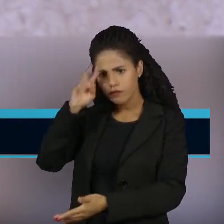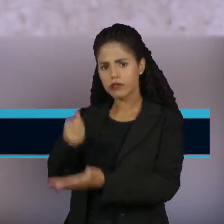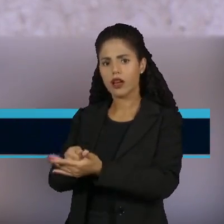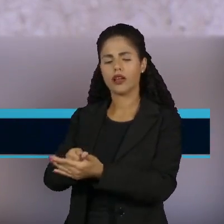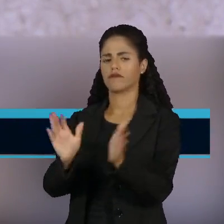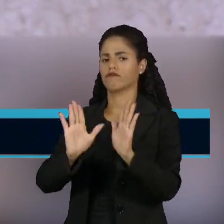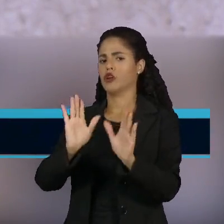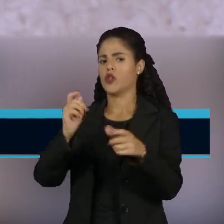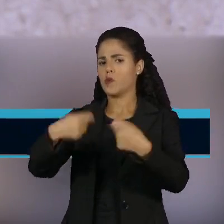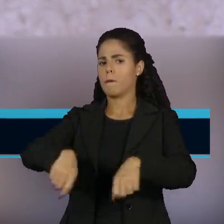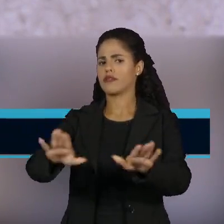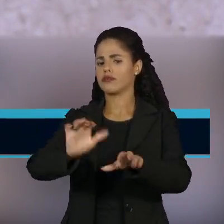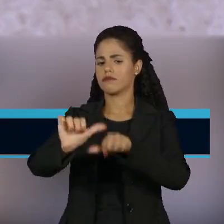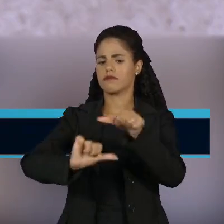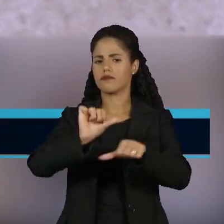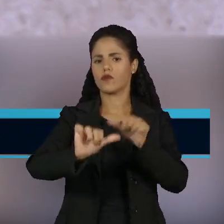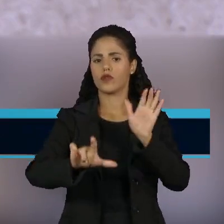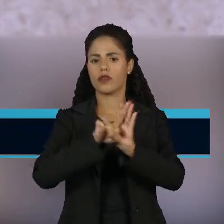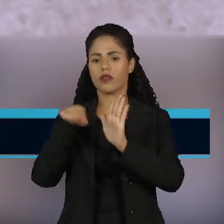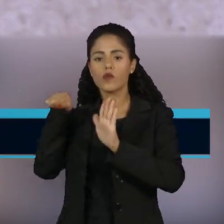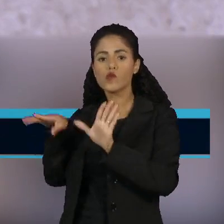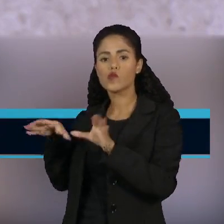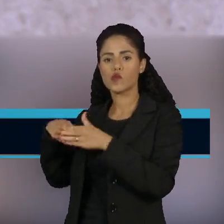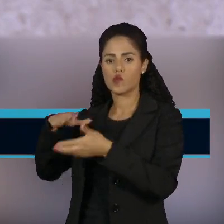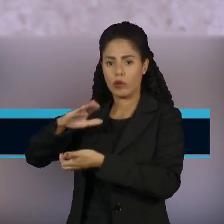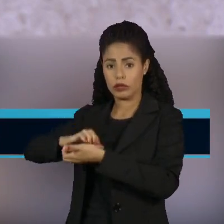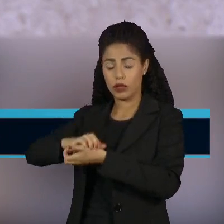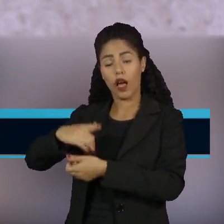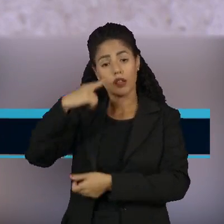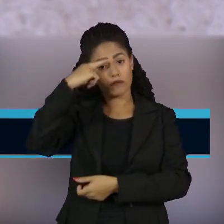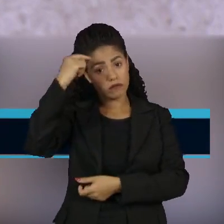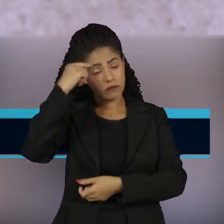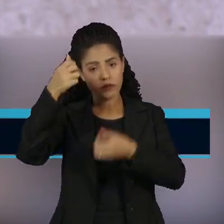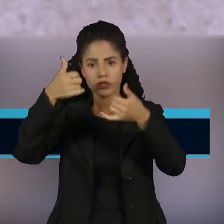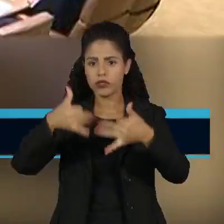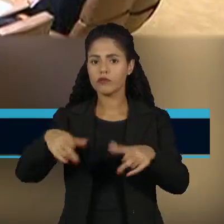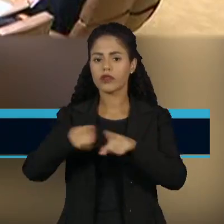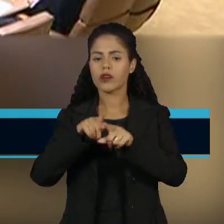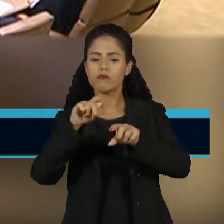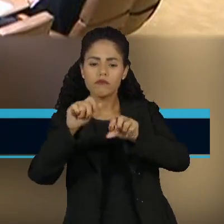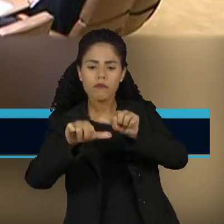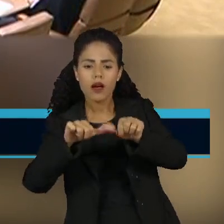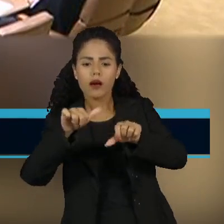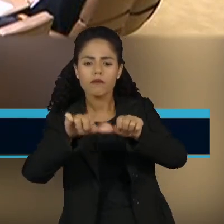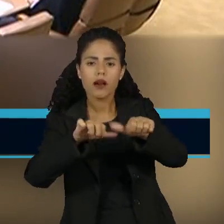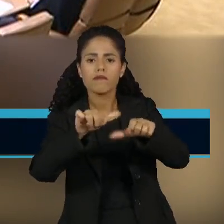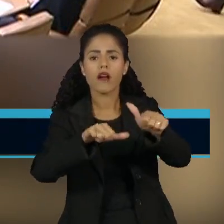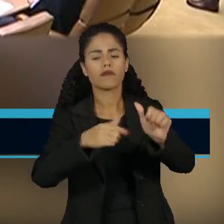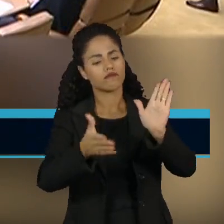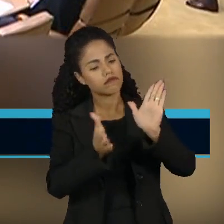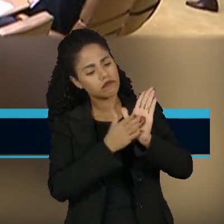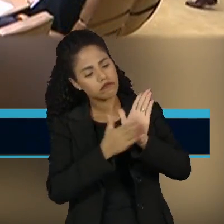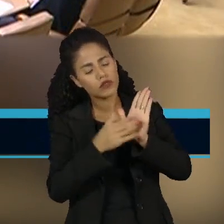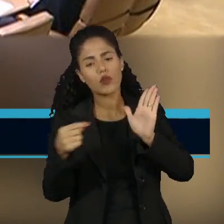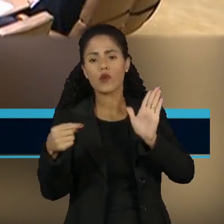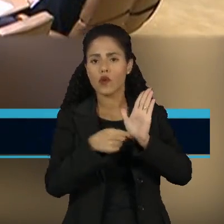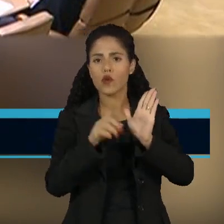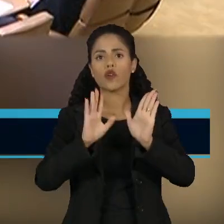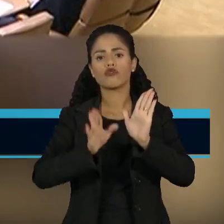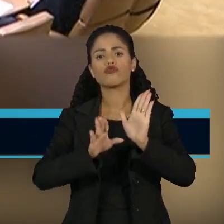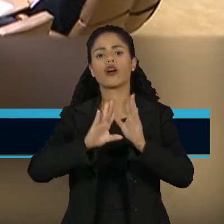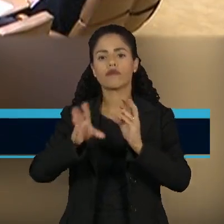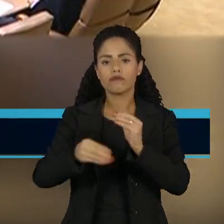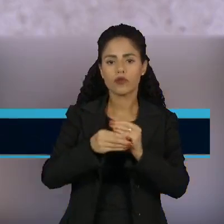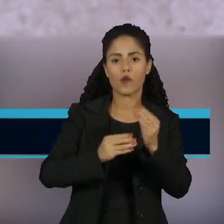visem a alterar as regras do seu funcionamento. Barroso disse que parte das mudanças previstas na proposta já foi implantada